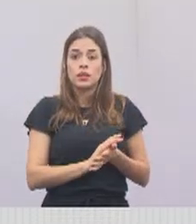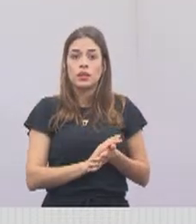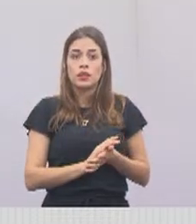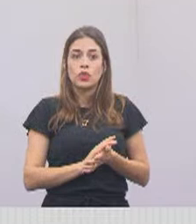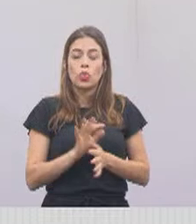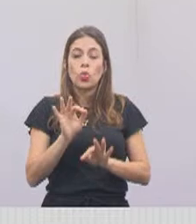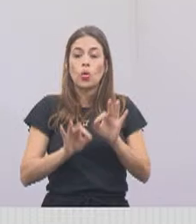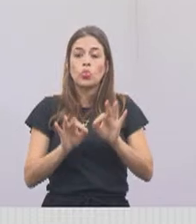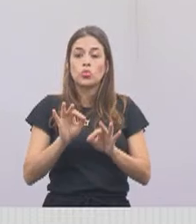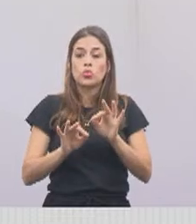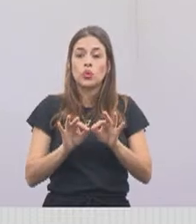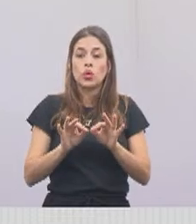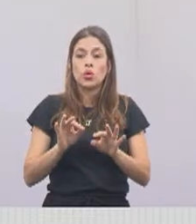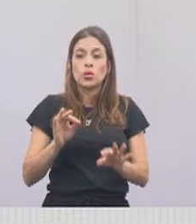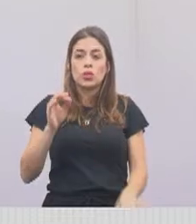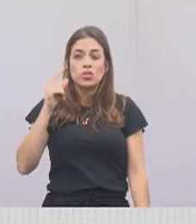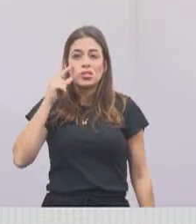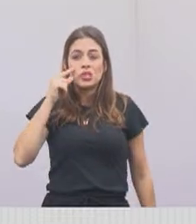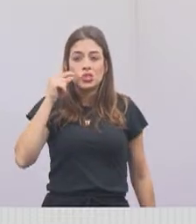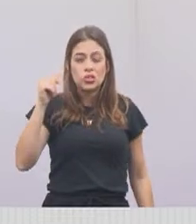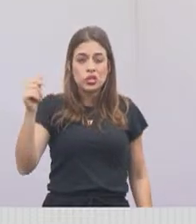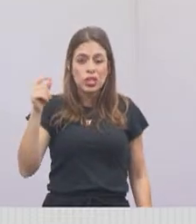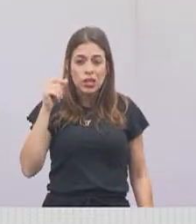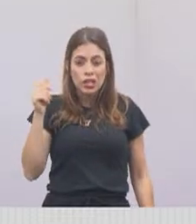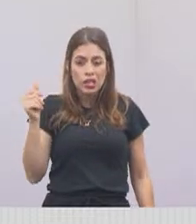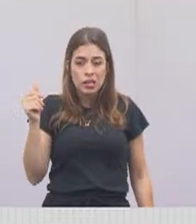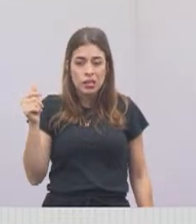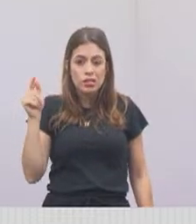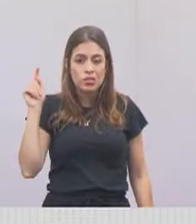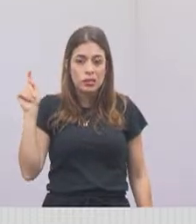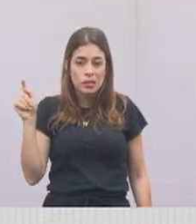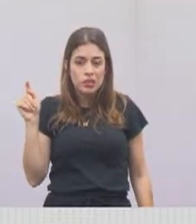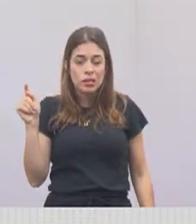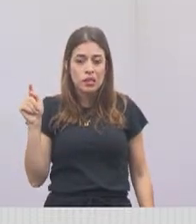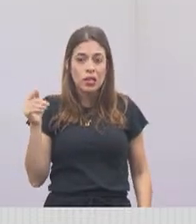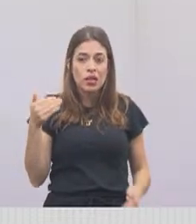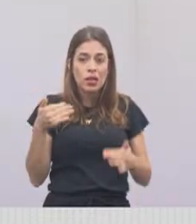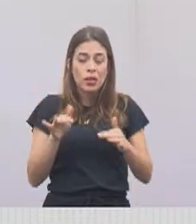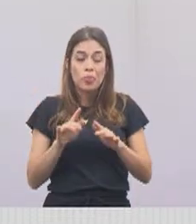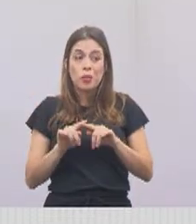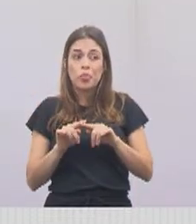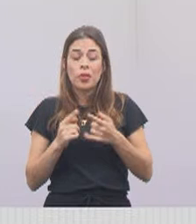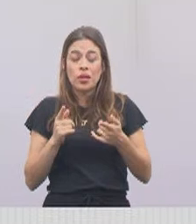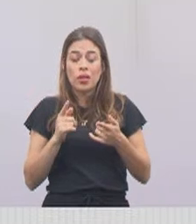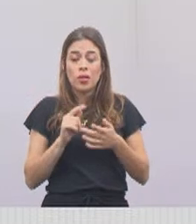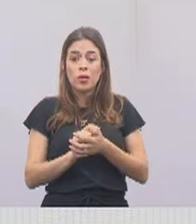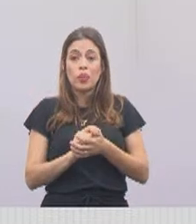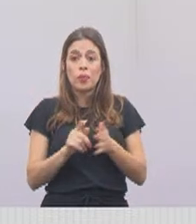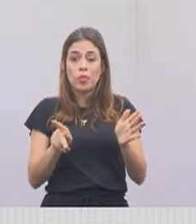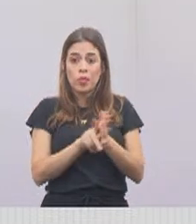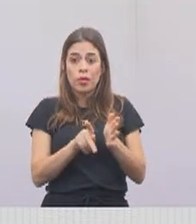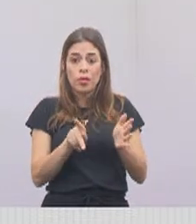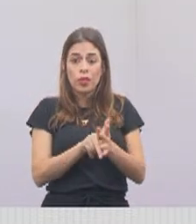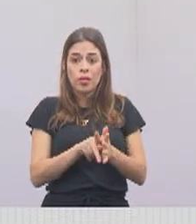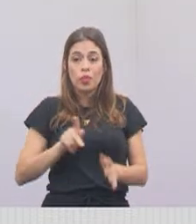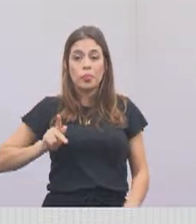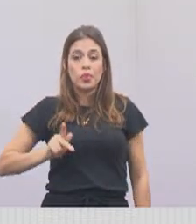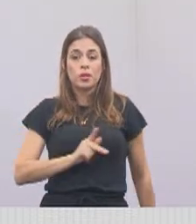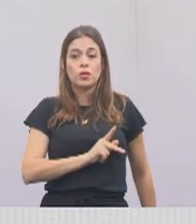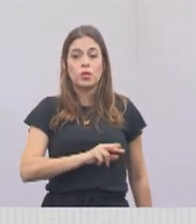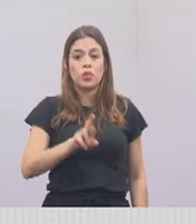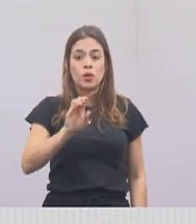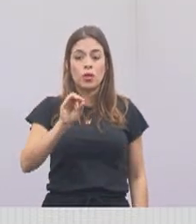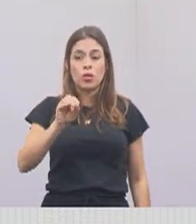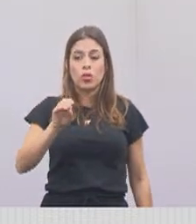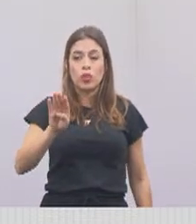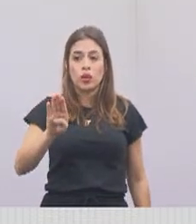que não tivesse ratos lá dentro do estabelecimento. E o proprietário, né, o pastor Robson e